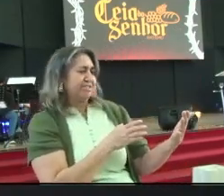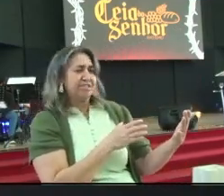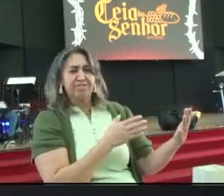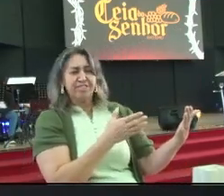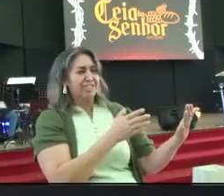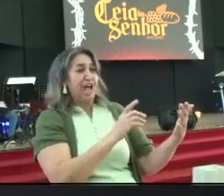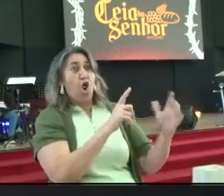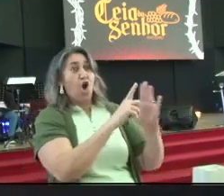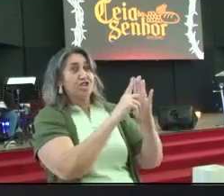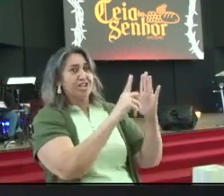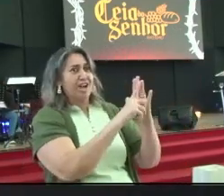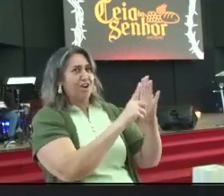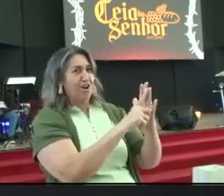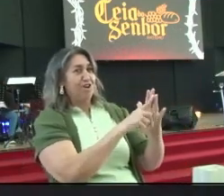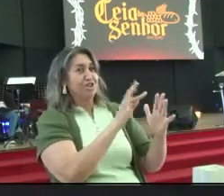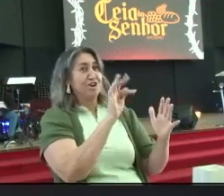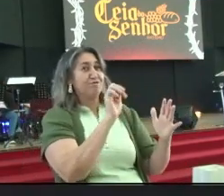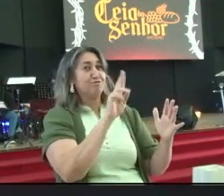Fujioka.